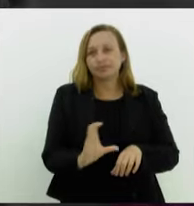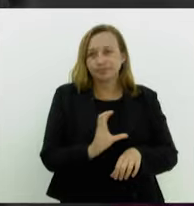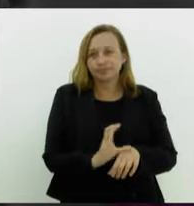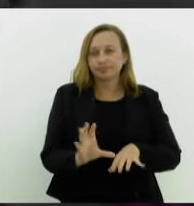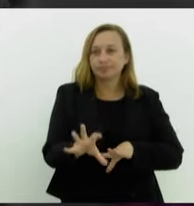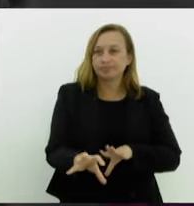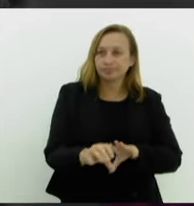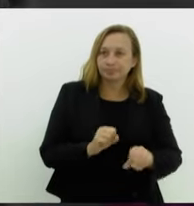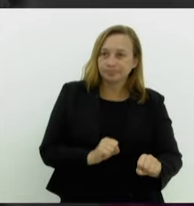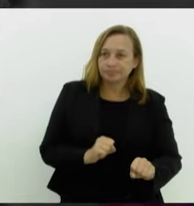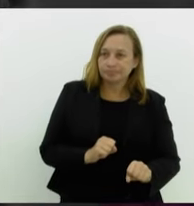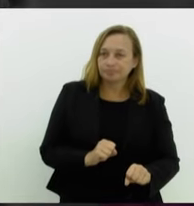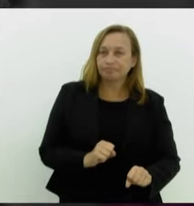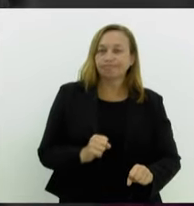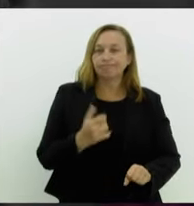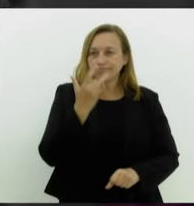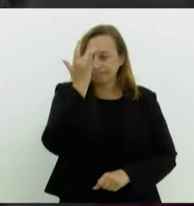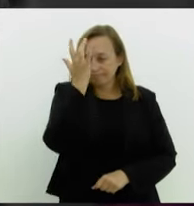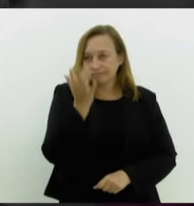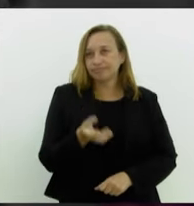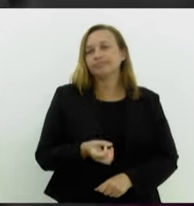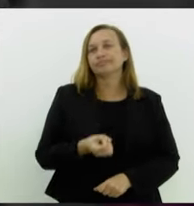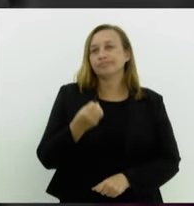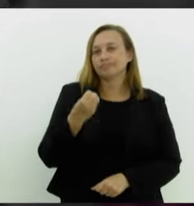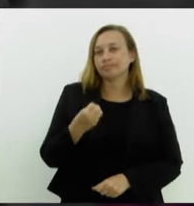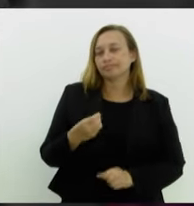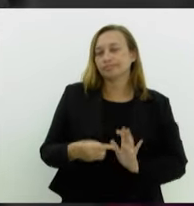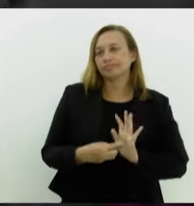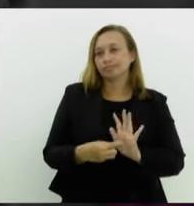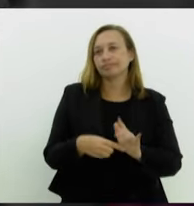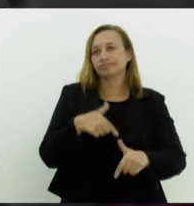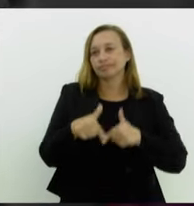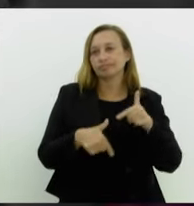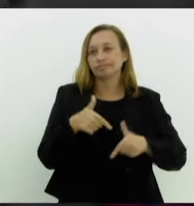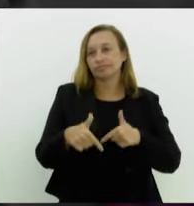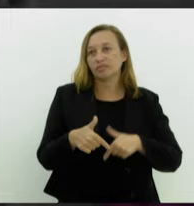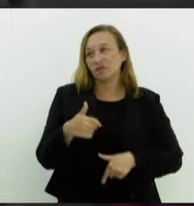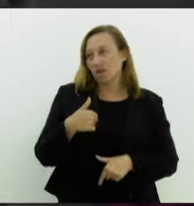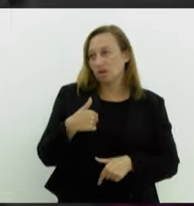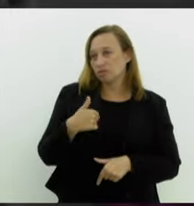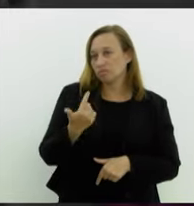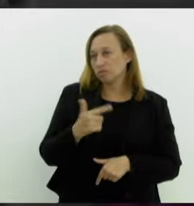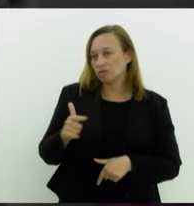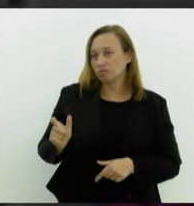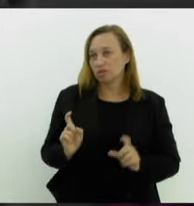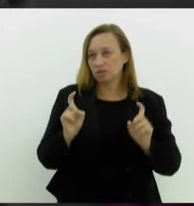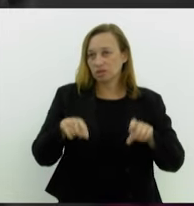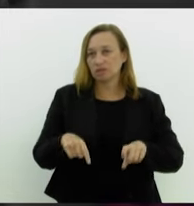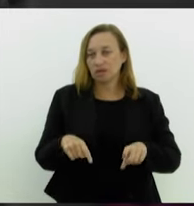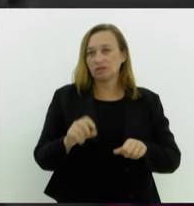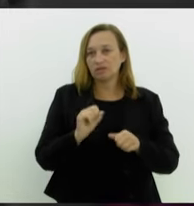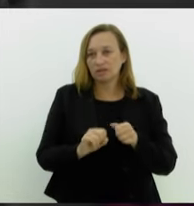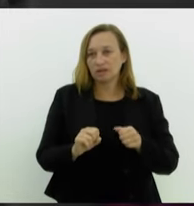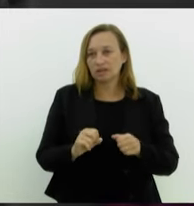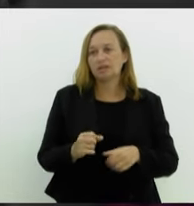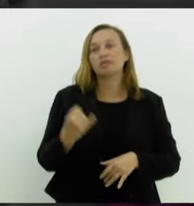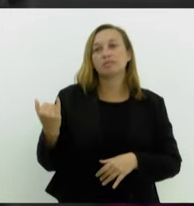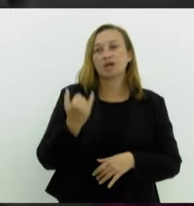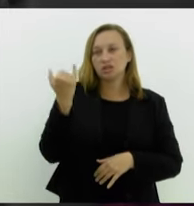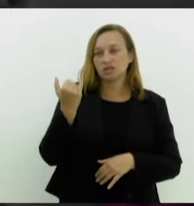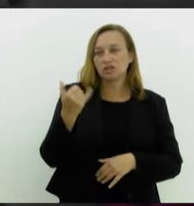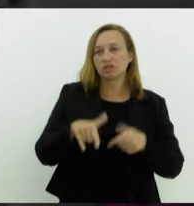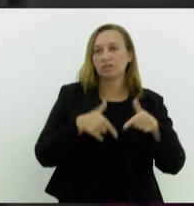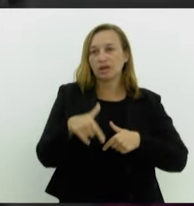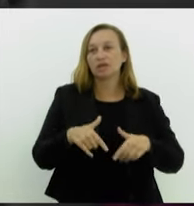forma facilita muito mostrar o trabalho se eu sem mandato faço isso imagina o que a gente pode fazer com mandato E